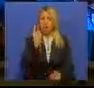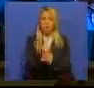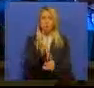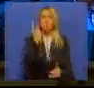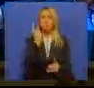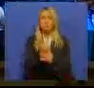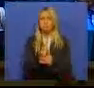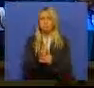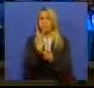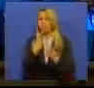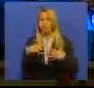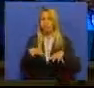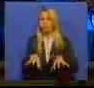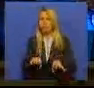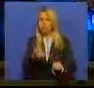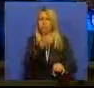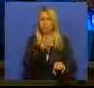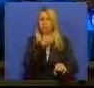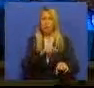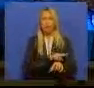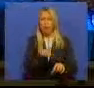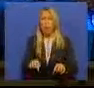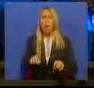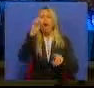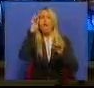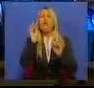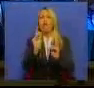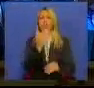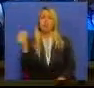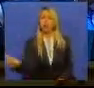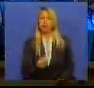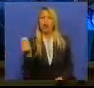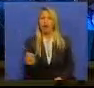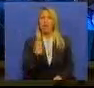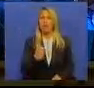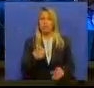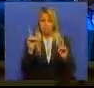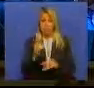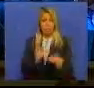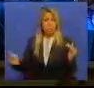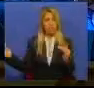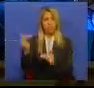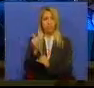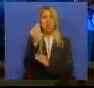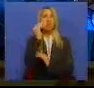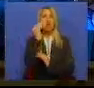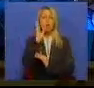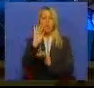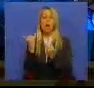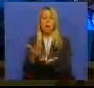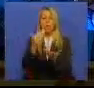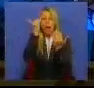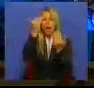quase monopólio, de facto, sobre a formação dos jovens e um predomínio cultural na transmissão dos valores em